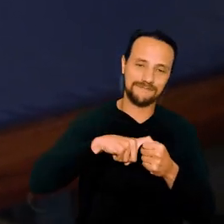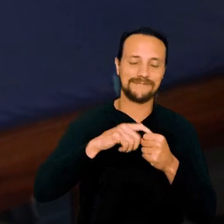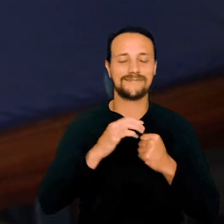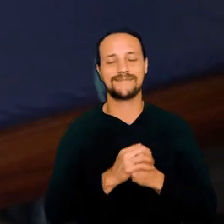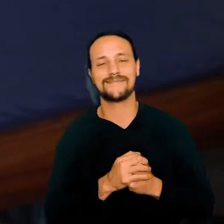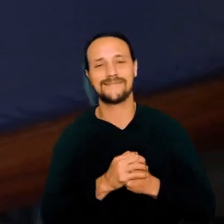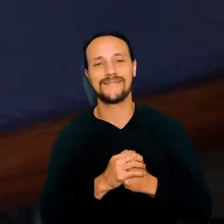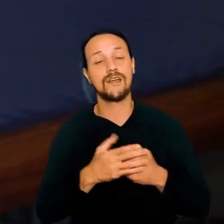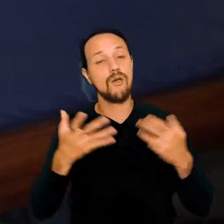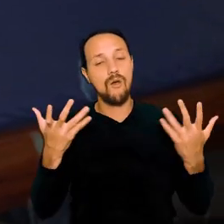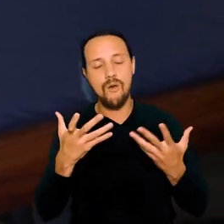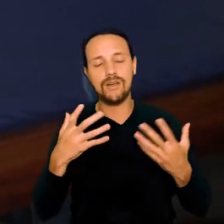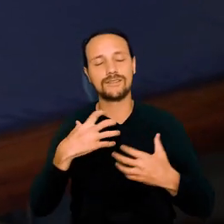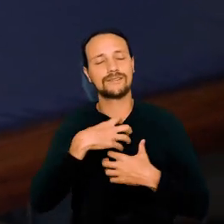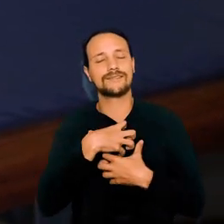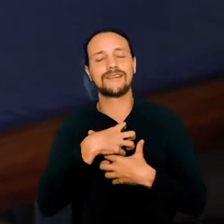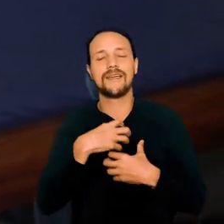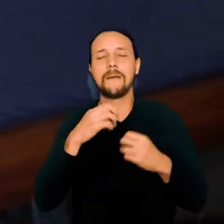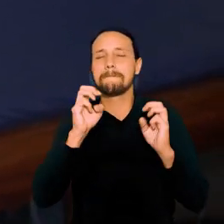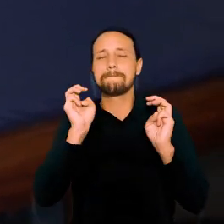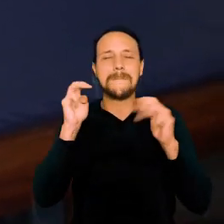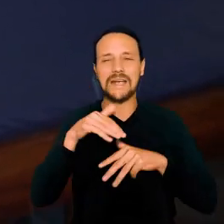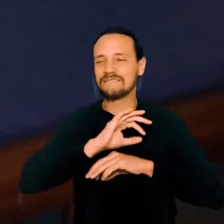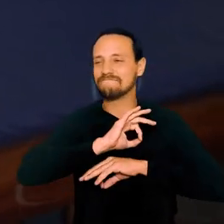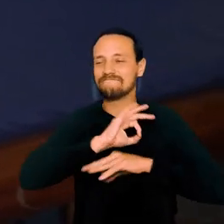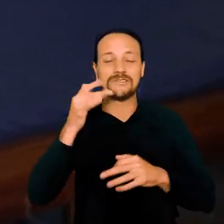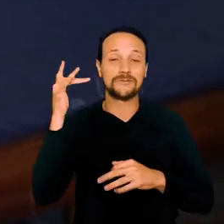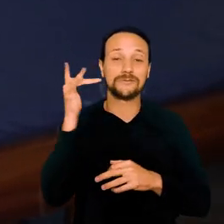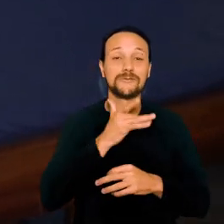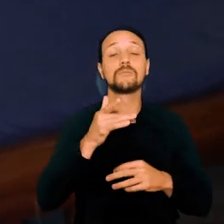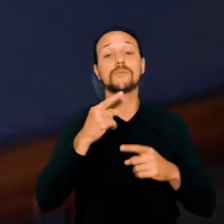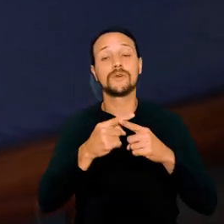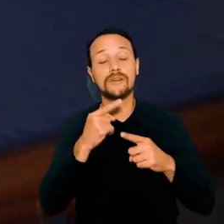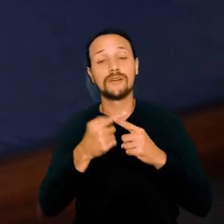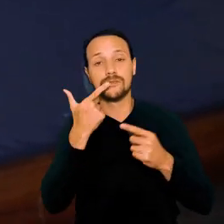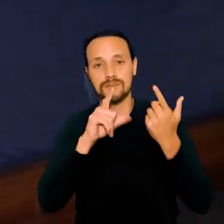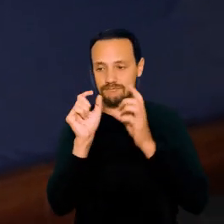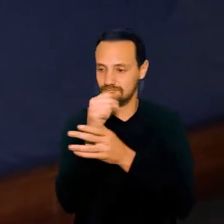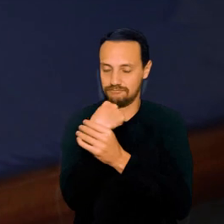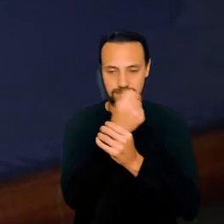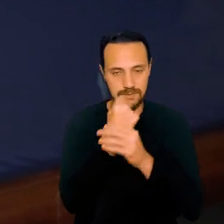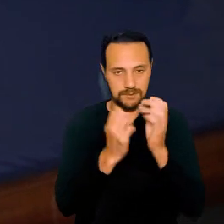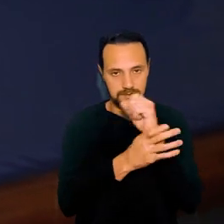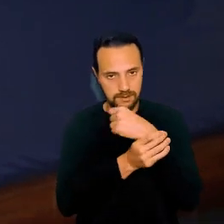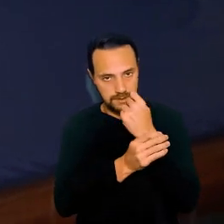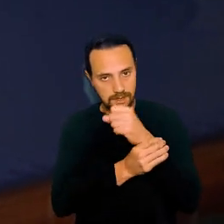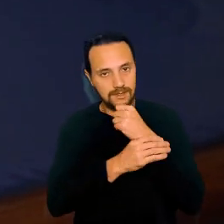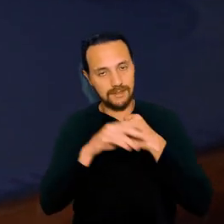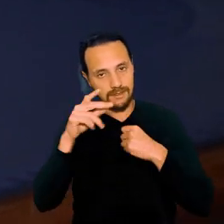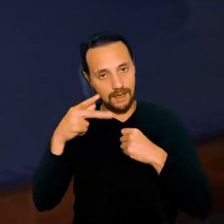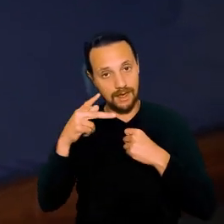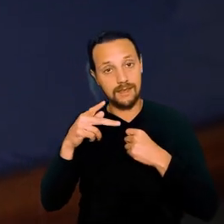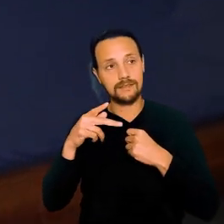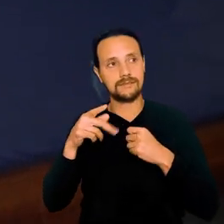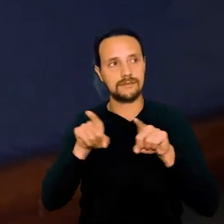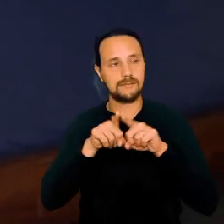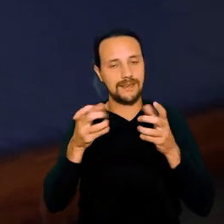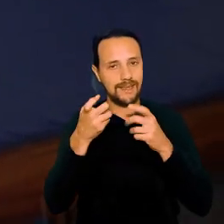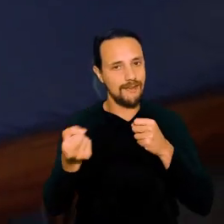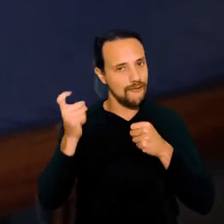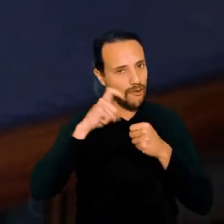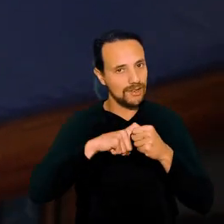deitada, não queria trabalhar mais, não queria fazer mais nada das atividades do dia a dia. E a gente começou a resgatar isso com ela,